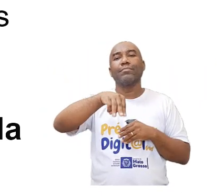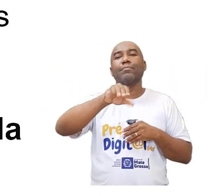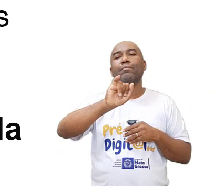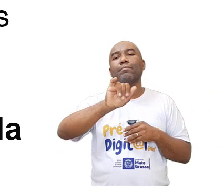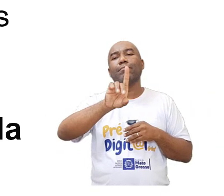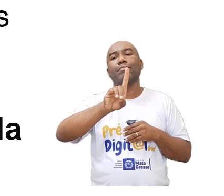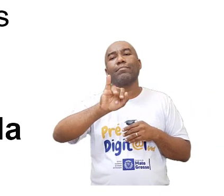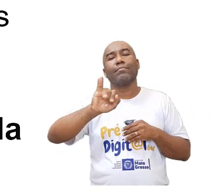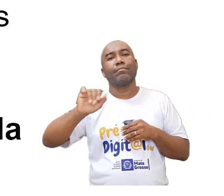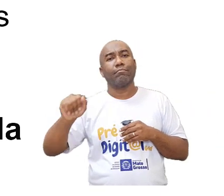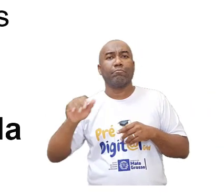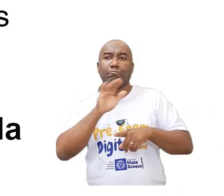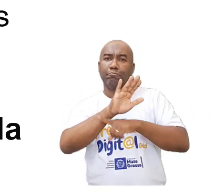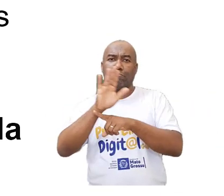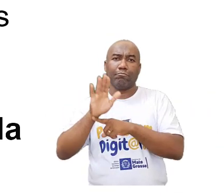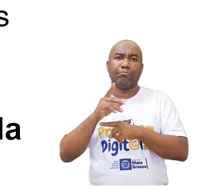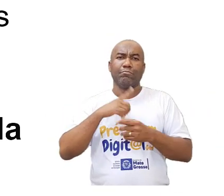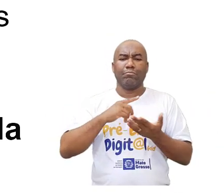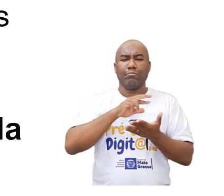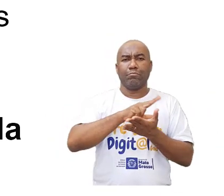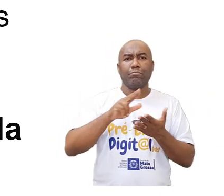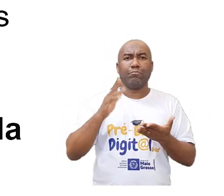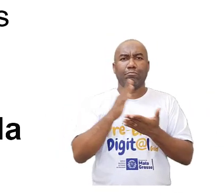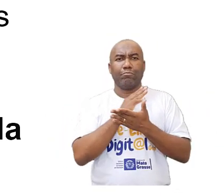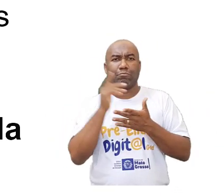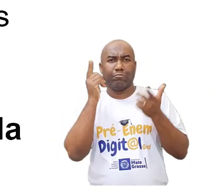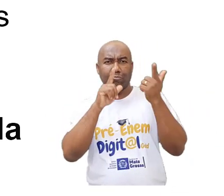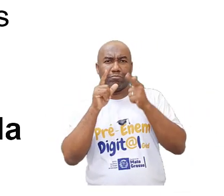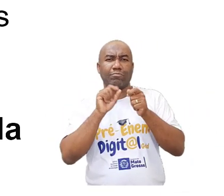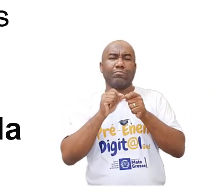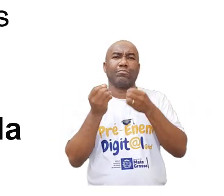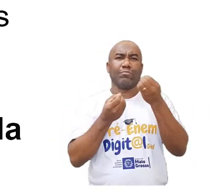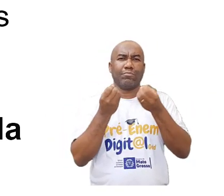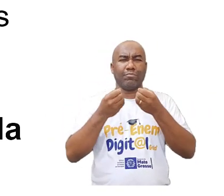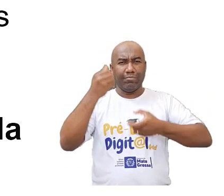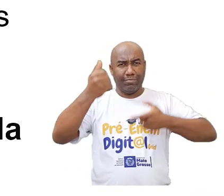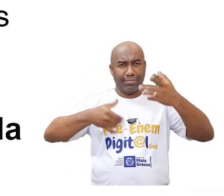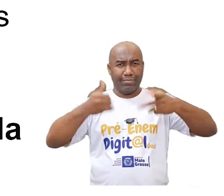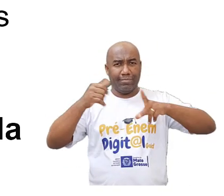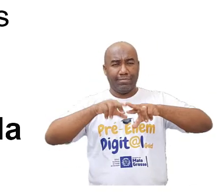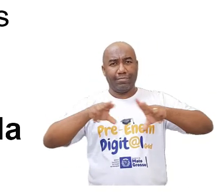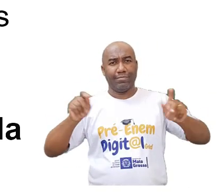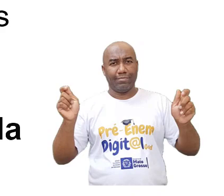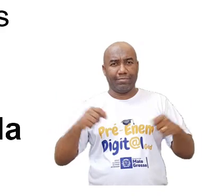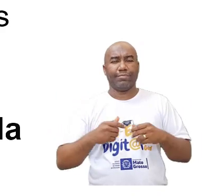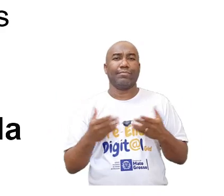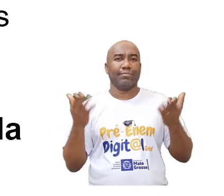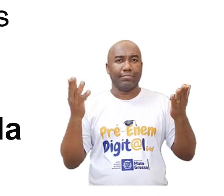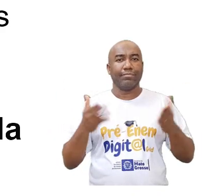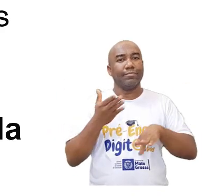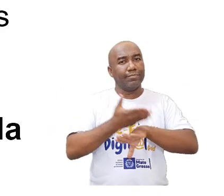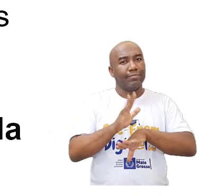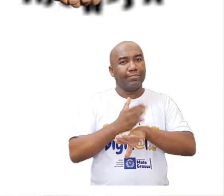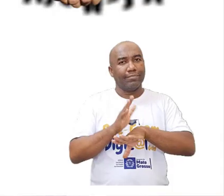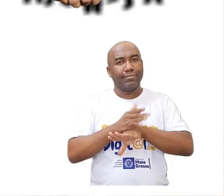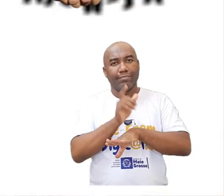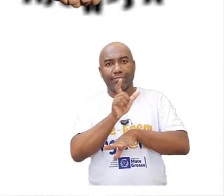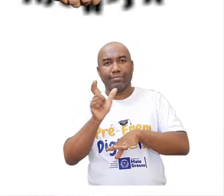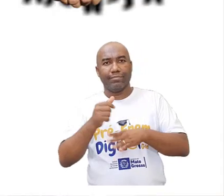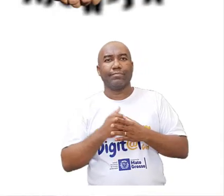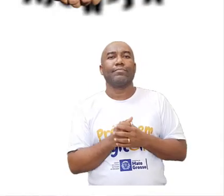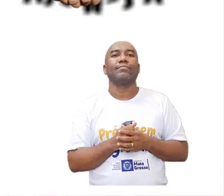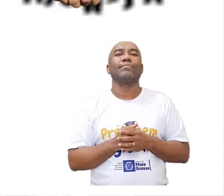coisa. Ela é excelente, certo? Tem aqui para você no finalzinho algumas ideias de como usar a mídia como agente.